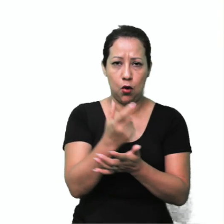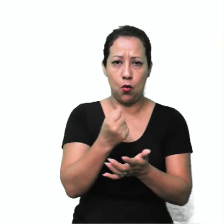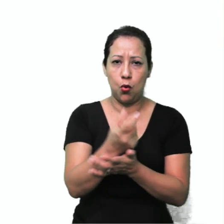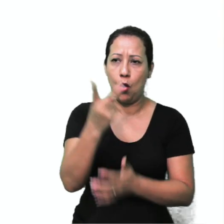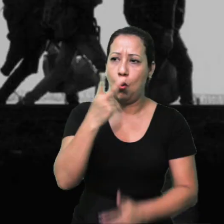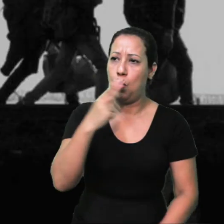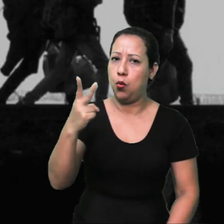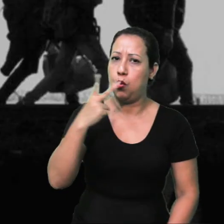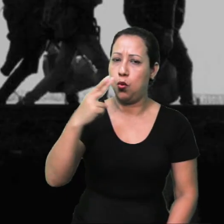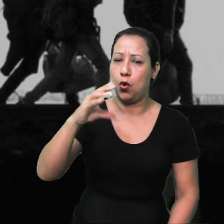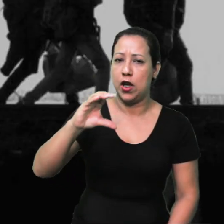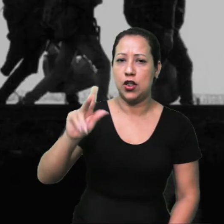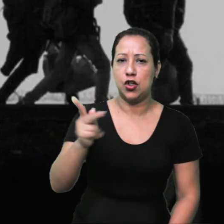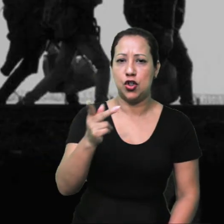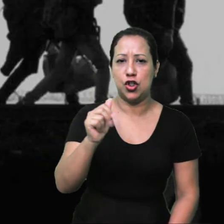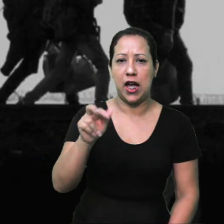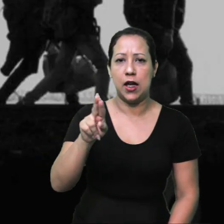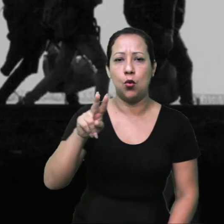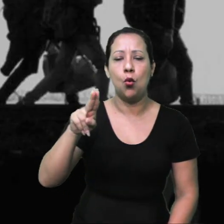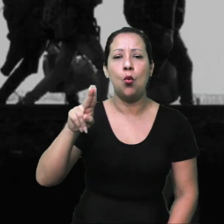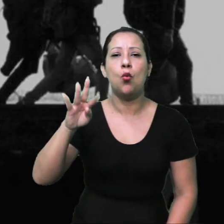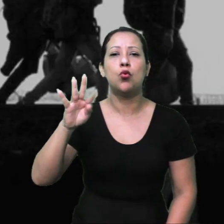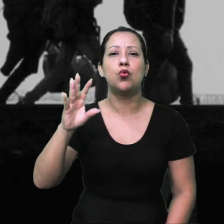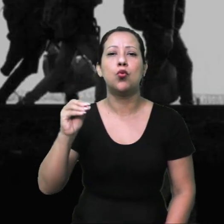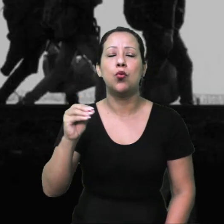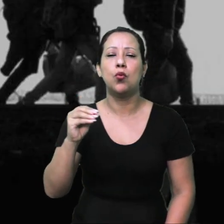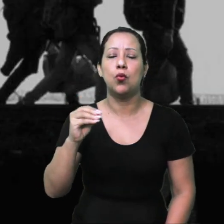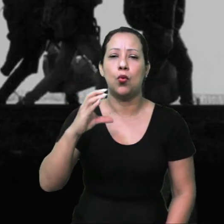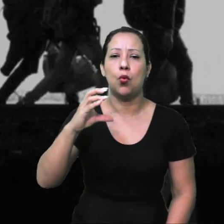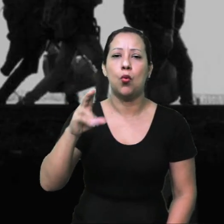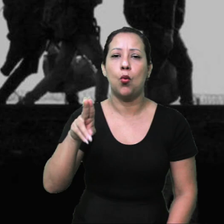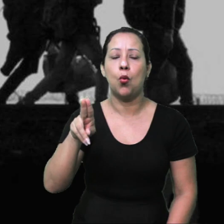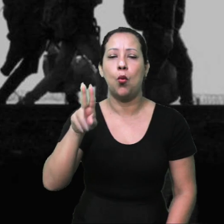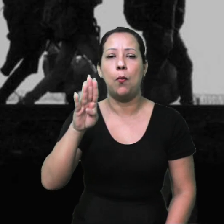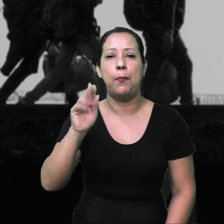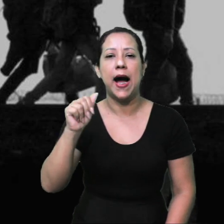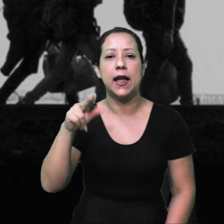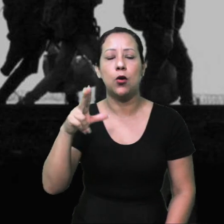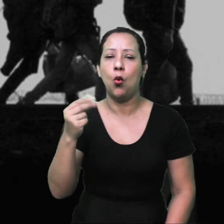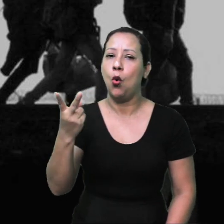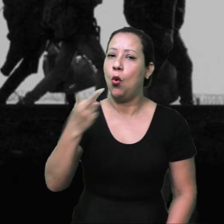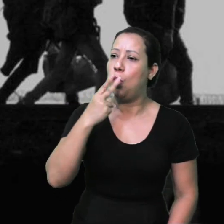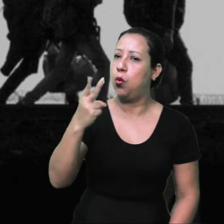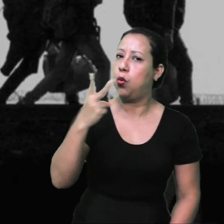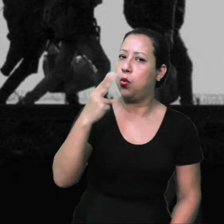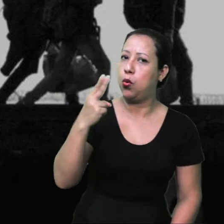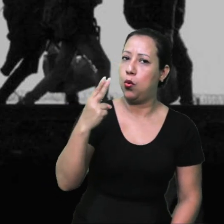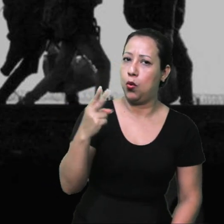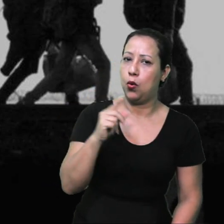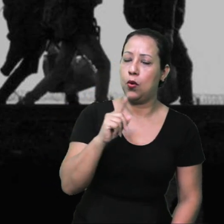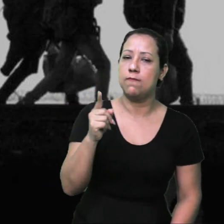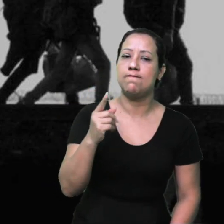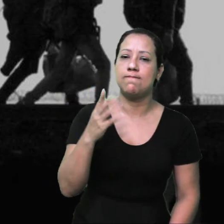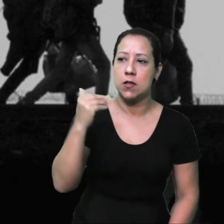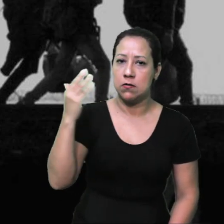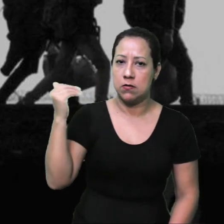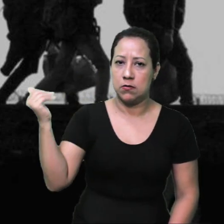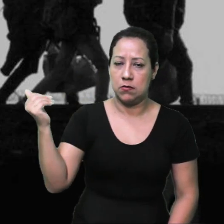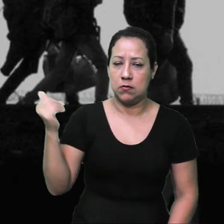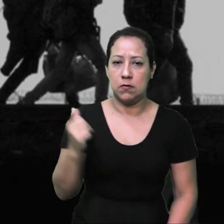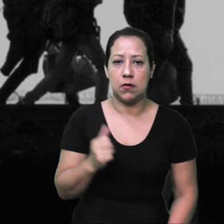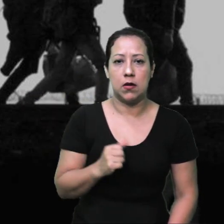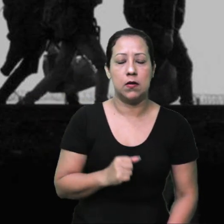É aquele charuto cubano que chega aqui no Brasil para vender, que faz sucesso, que ia para a União Soviética.